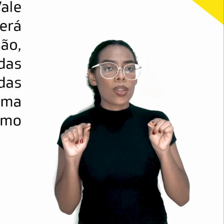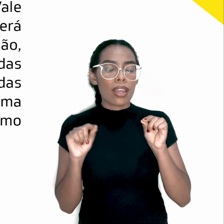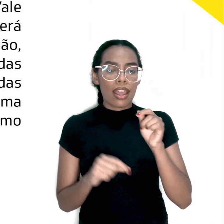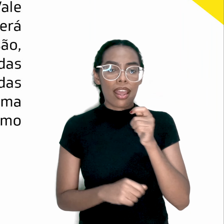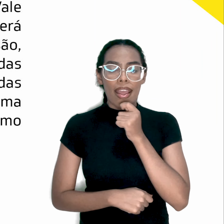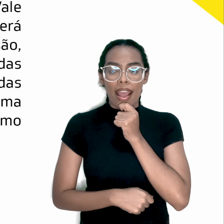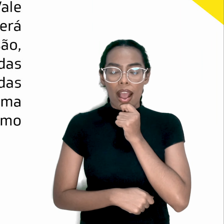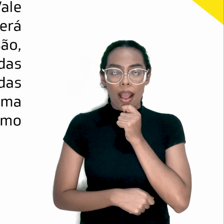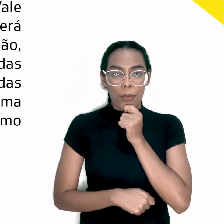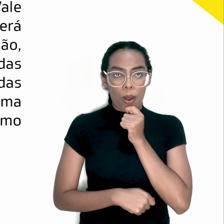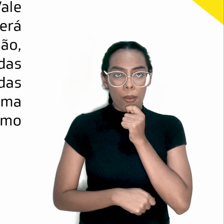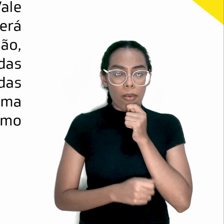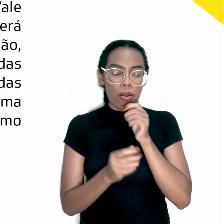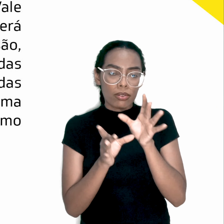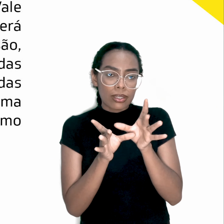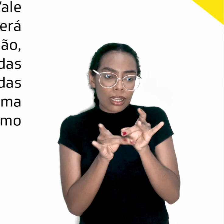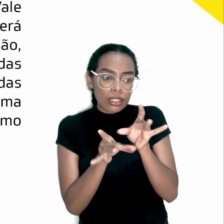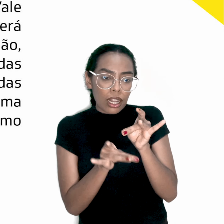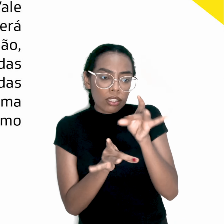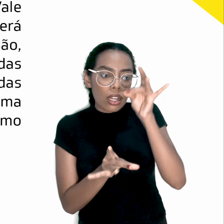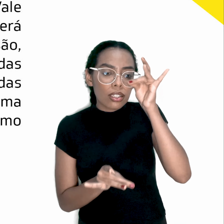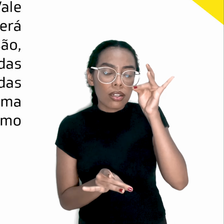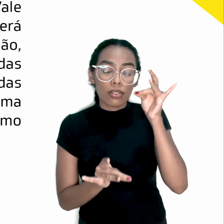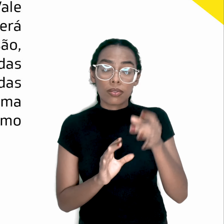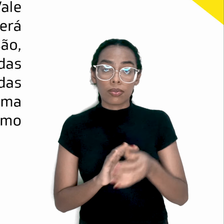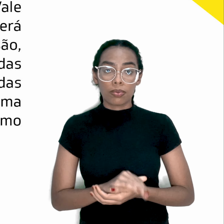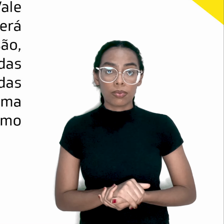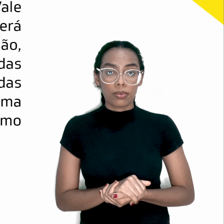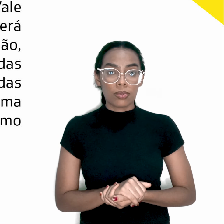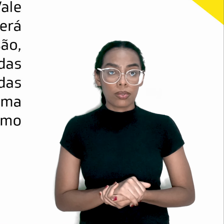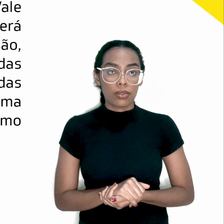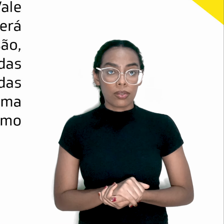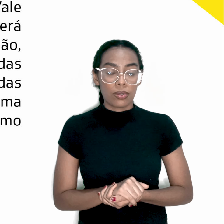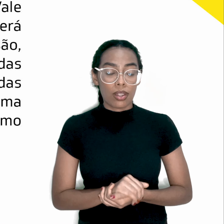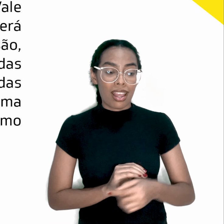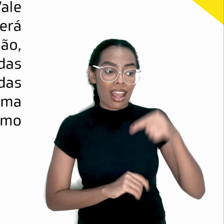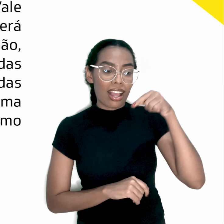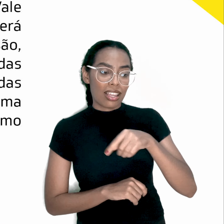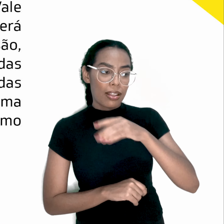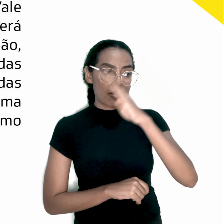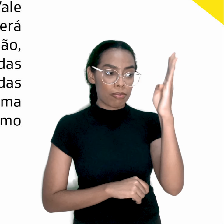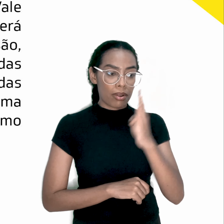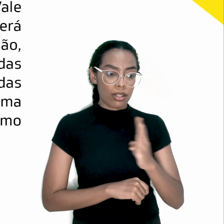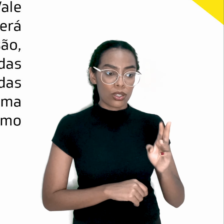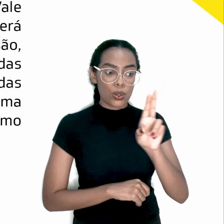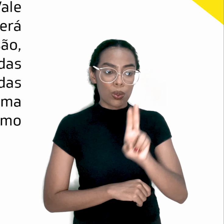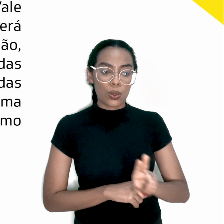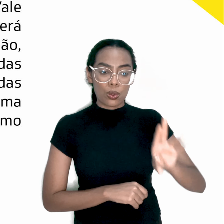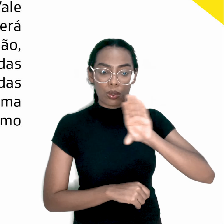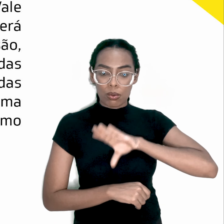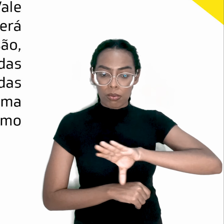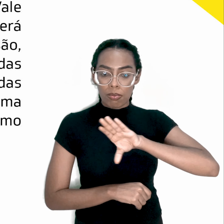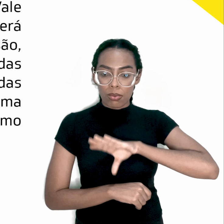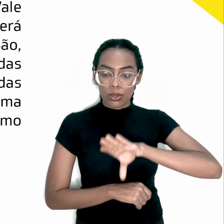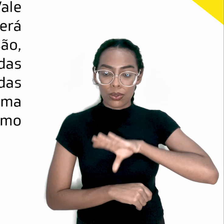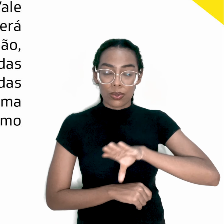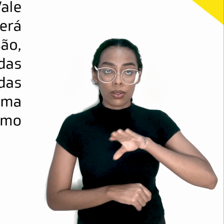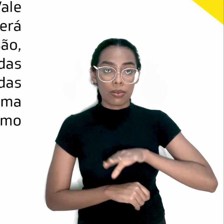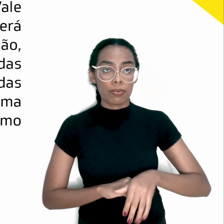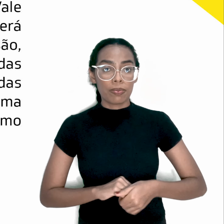audiodescrição? É a construção de uma linguagem a partir de imagens descritas e narradas para a língua mãe